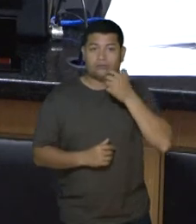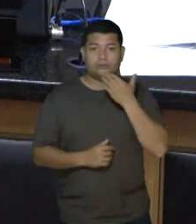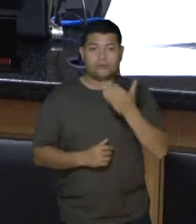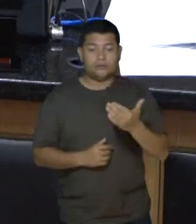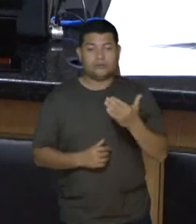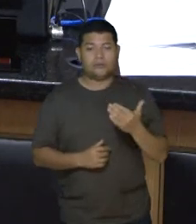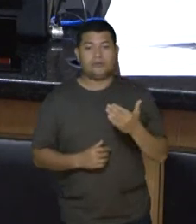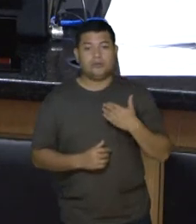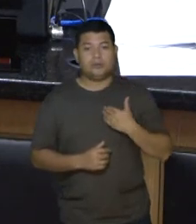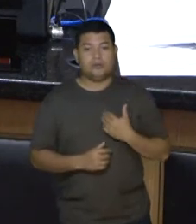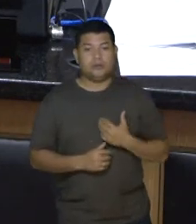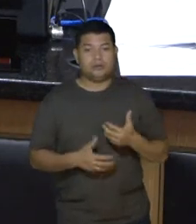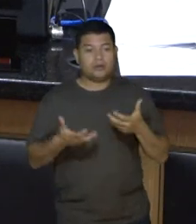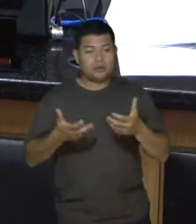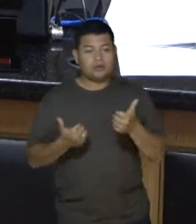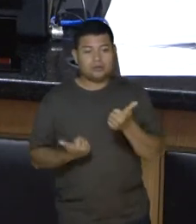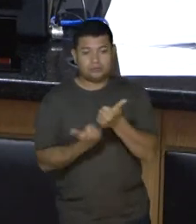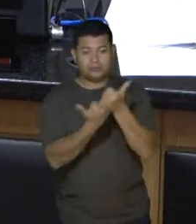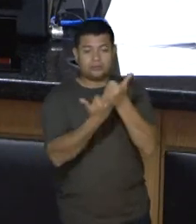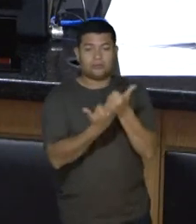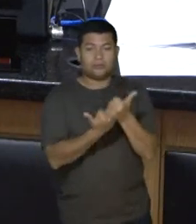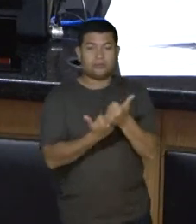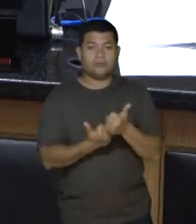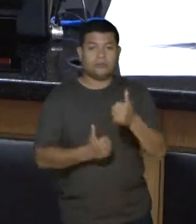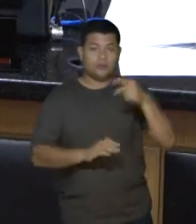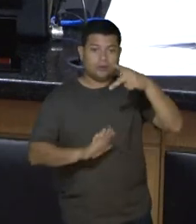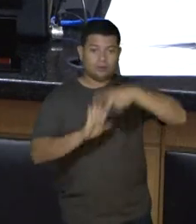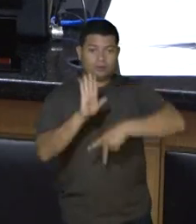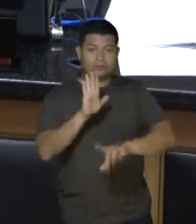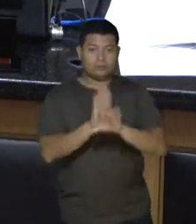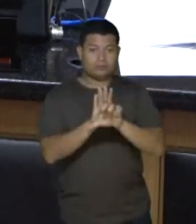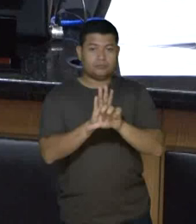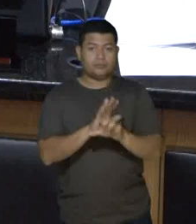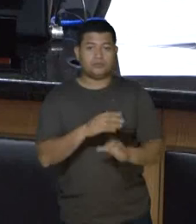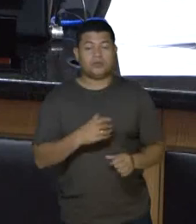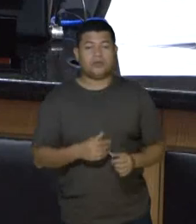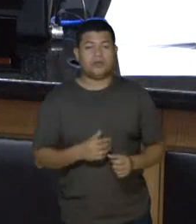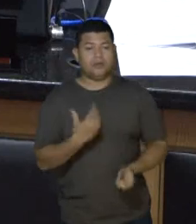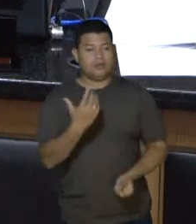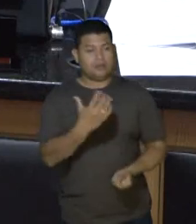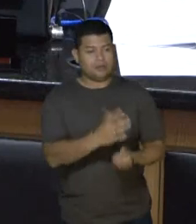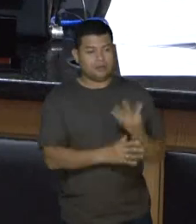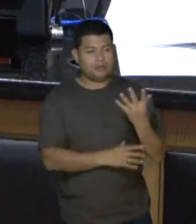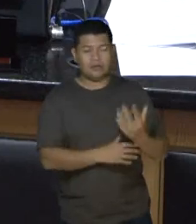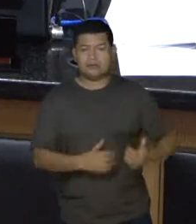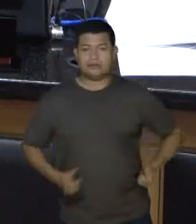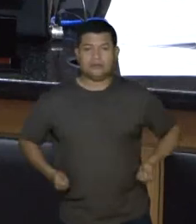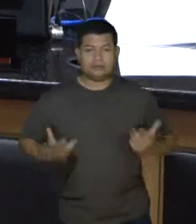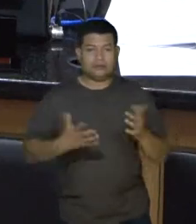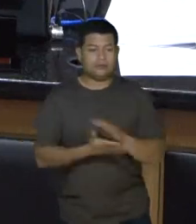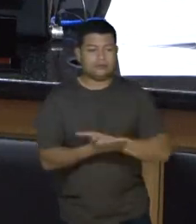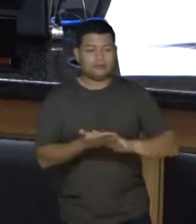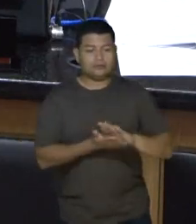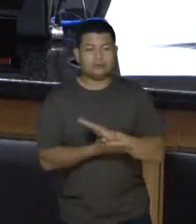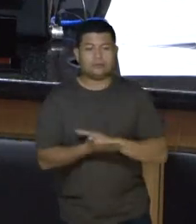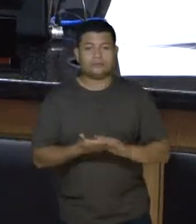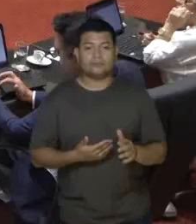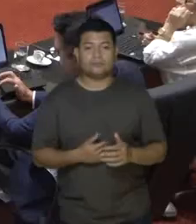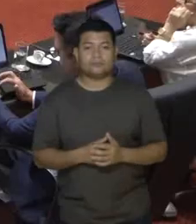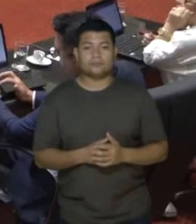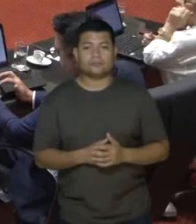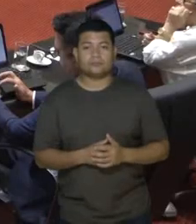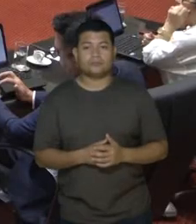só quero aqui corroborar que, de fato, o projeto de lei não gera nenhum ônus para o governo do Estado.